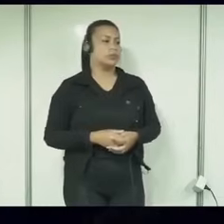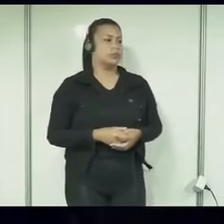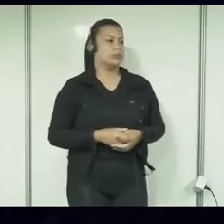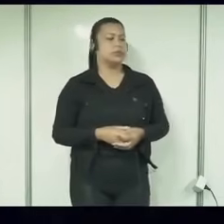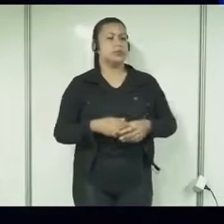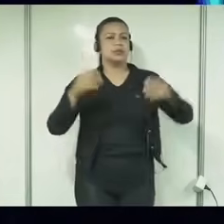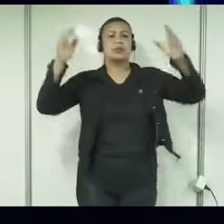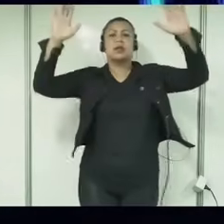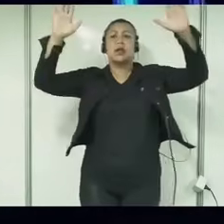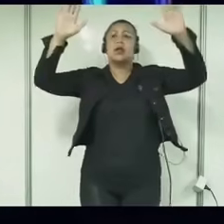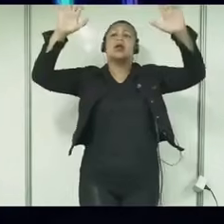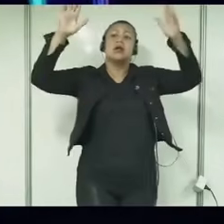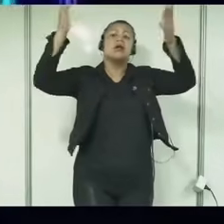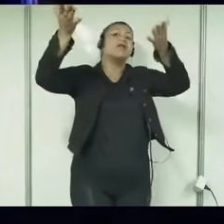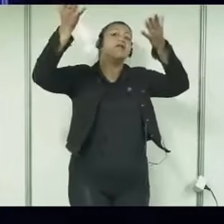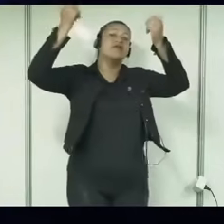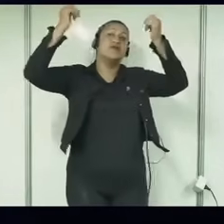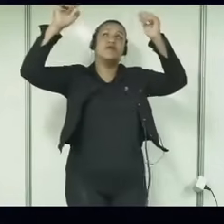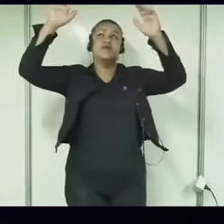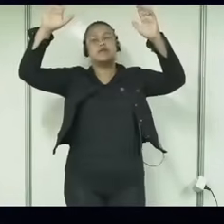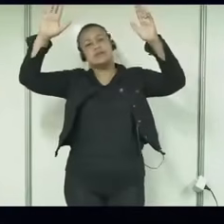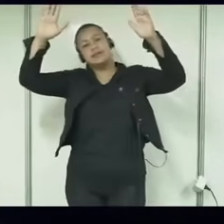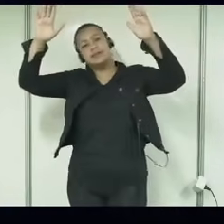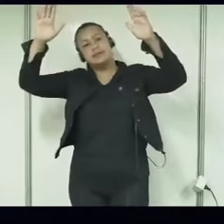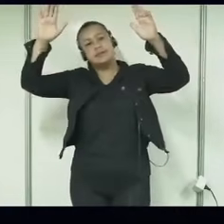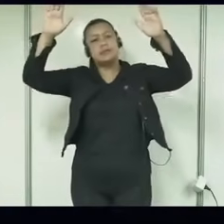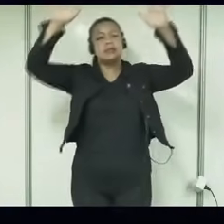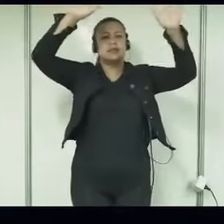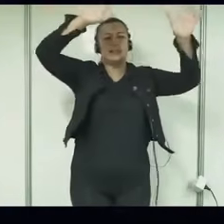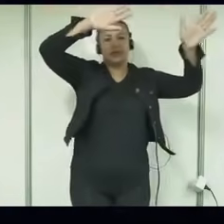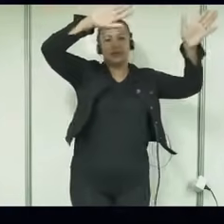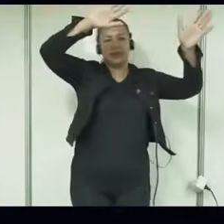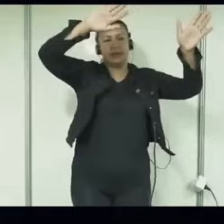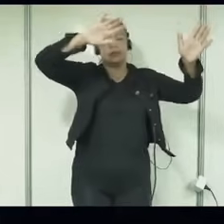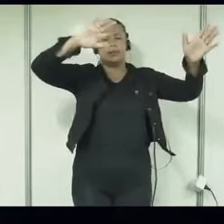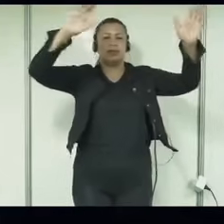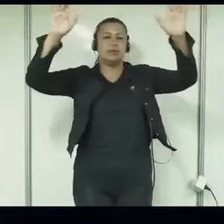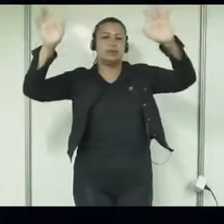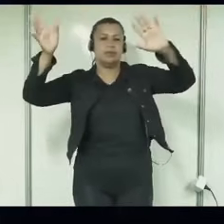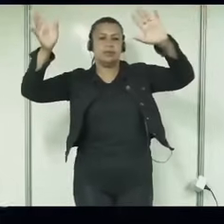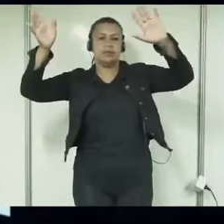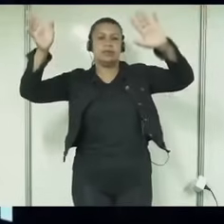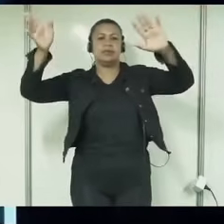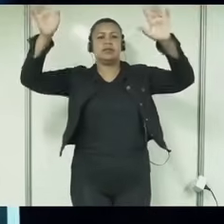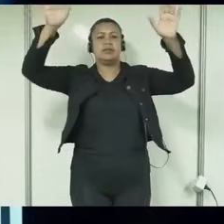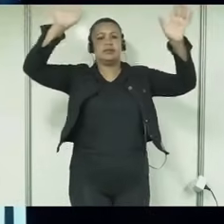Mãos para cima, as duas mãos. Todo mundo pro mesmo lado aqui, ó.